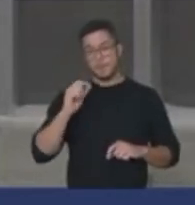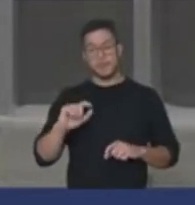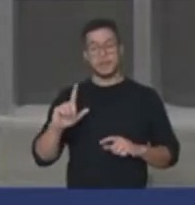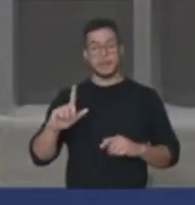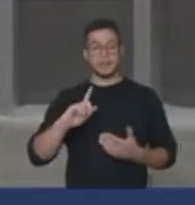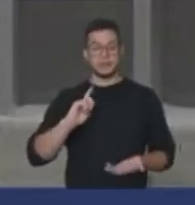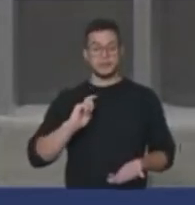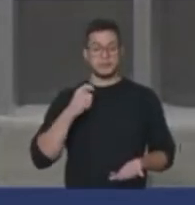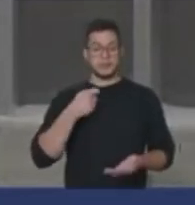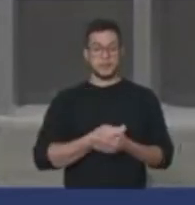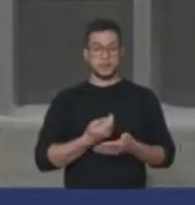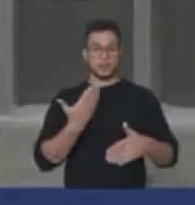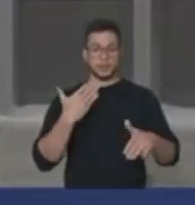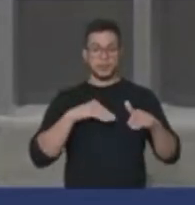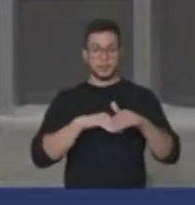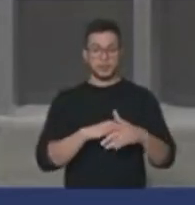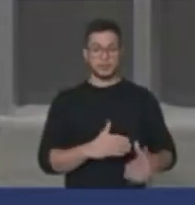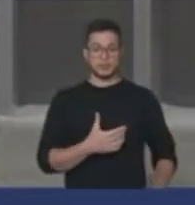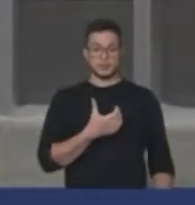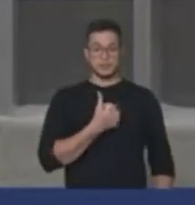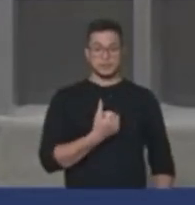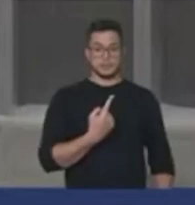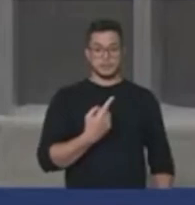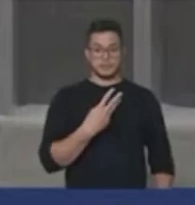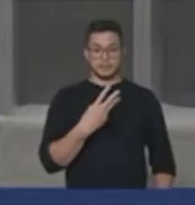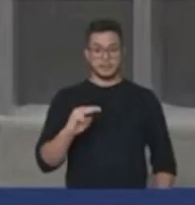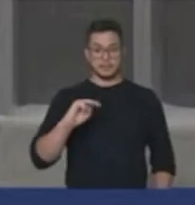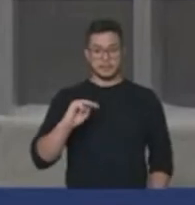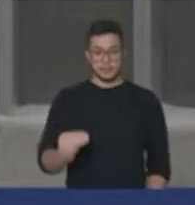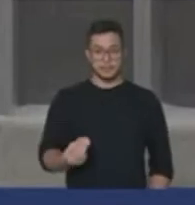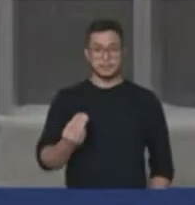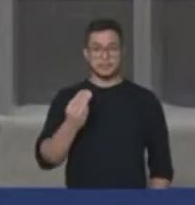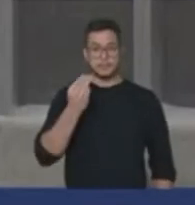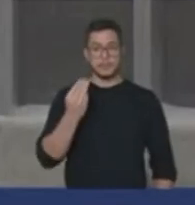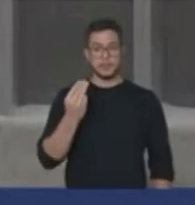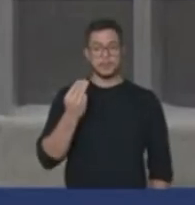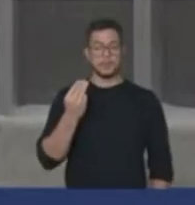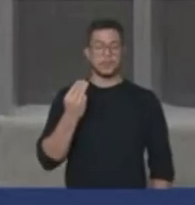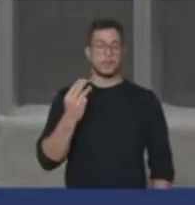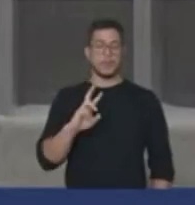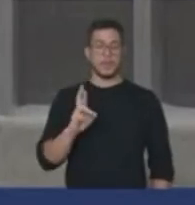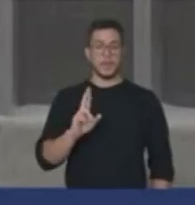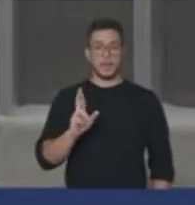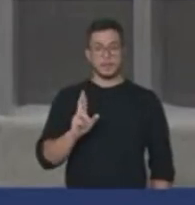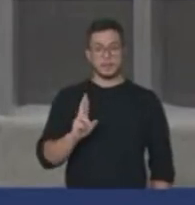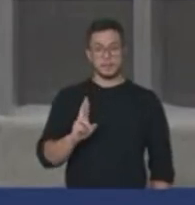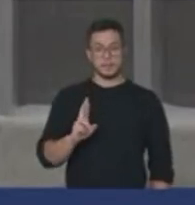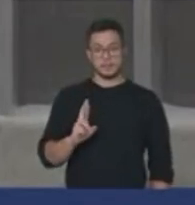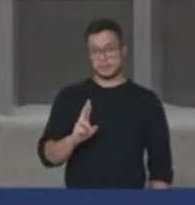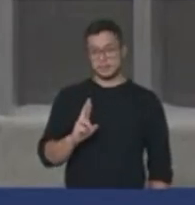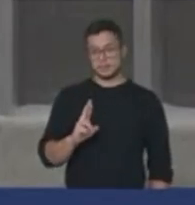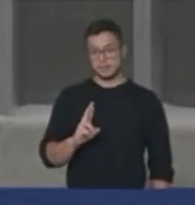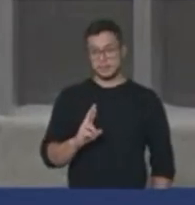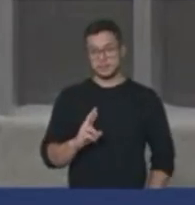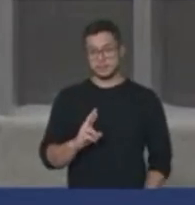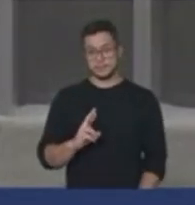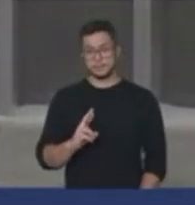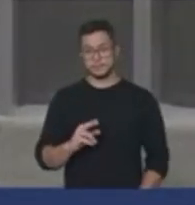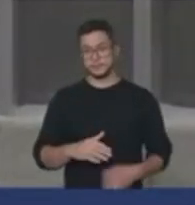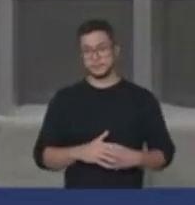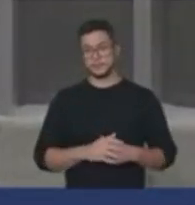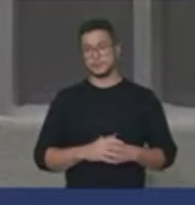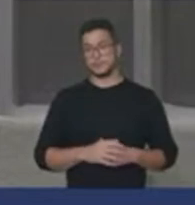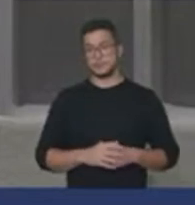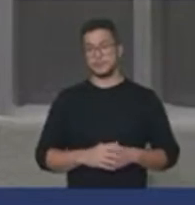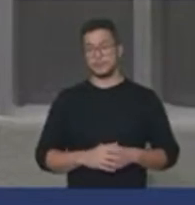R$613 mil, se não me engano, o recurso era esse, nas contas do escritório onde a nossa deputada